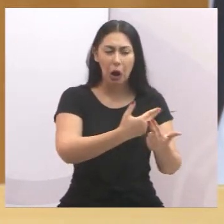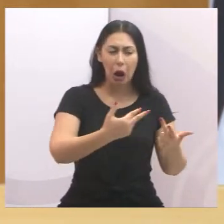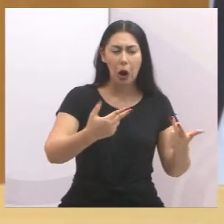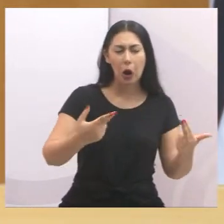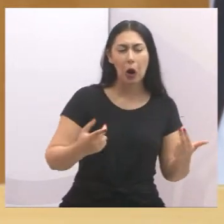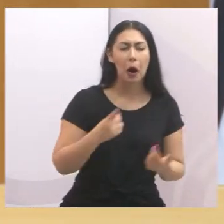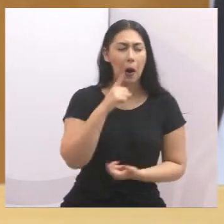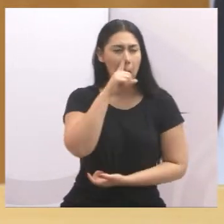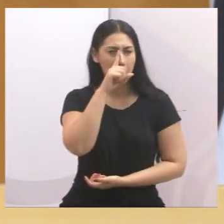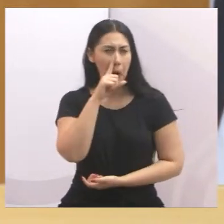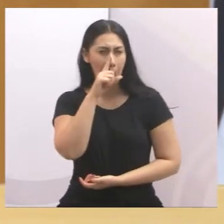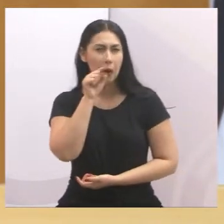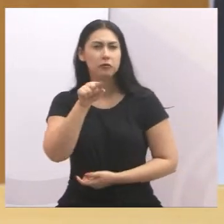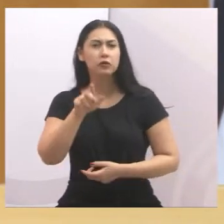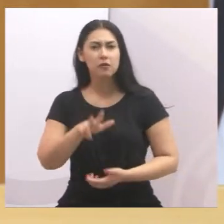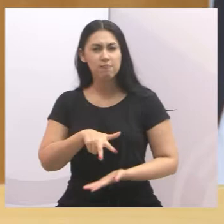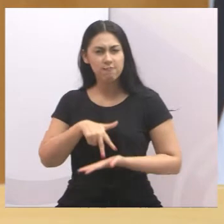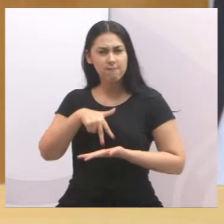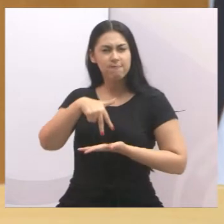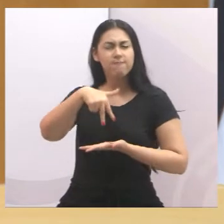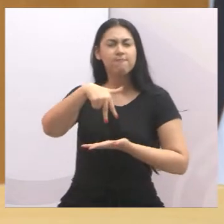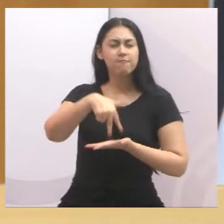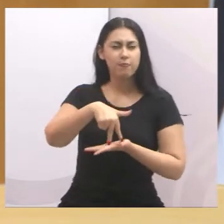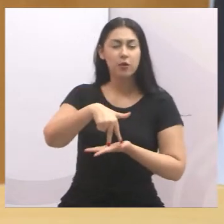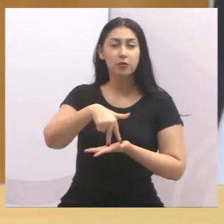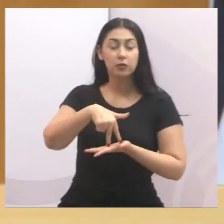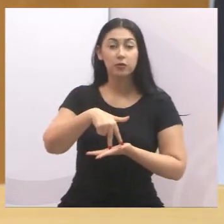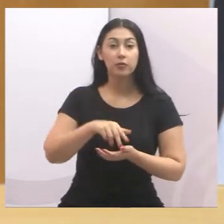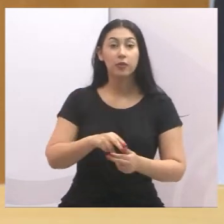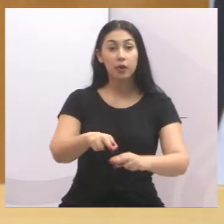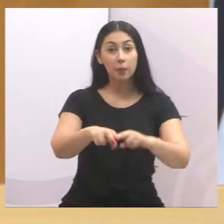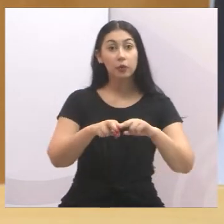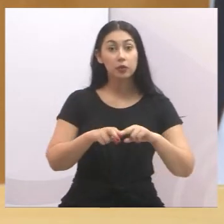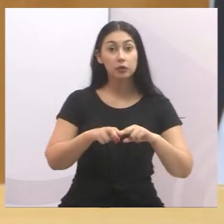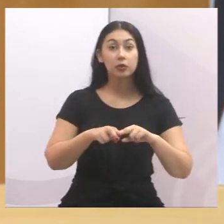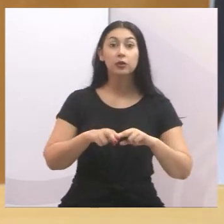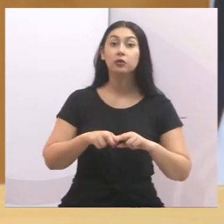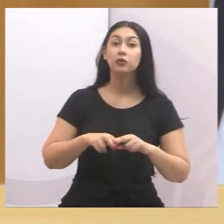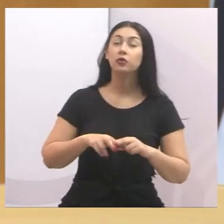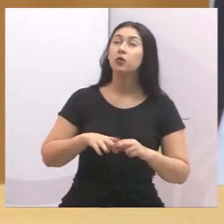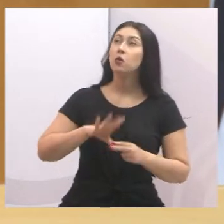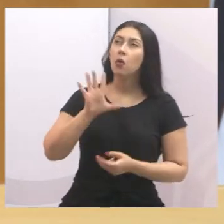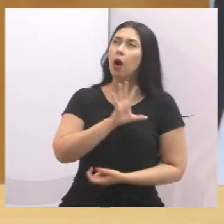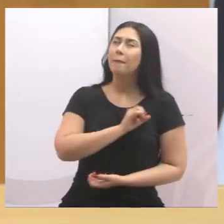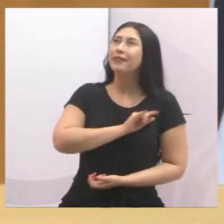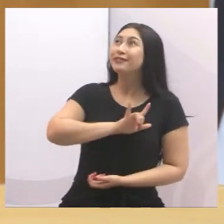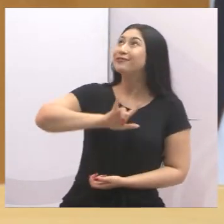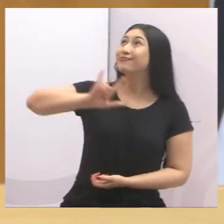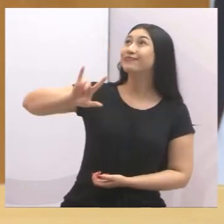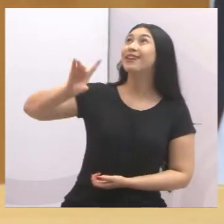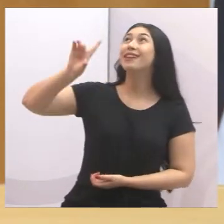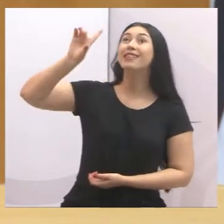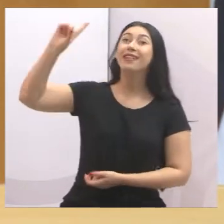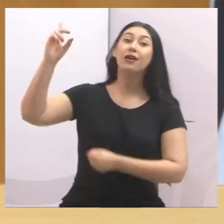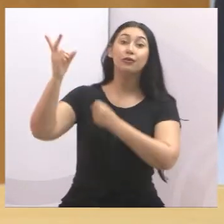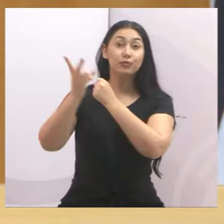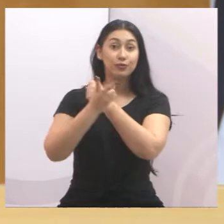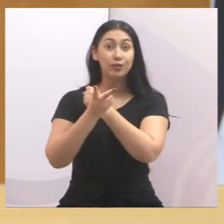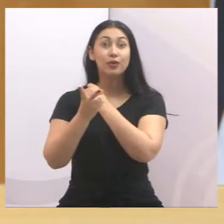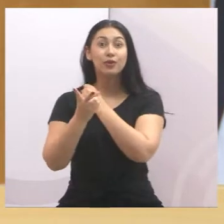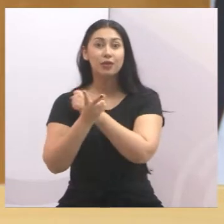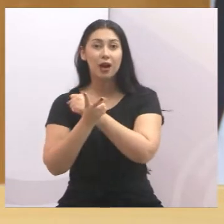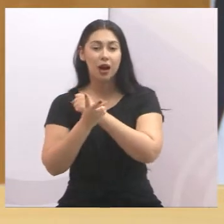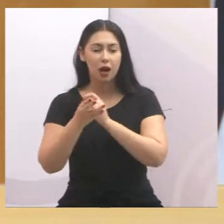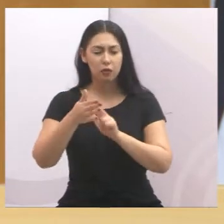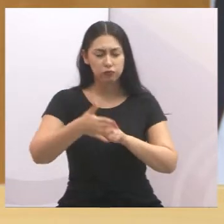pisarás o filhote do leão e a serpente. Portanto, em mim puseste seu amor, e eu também o livrarei, e o colocarei no